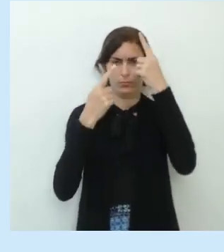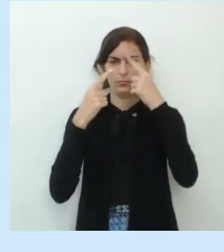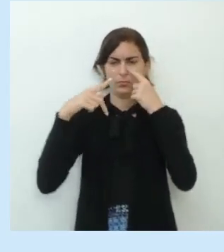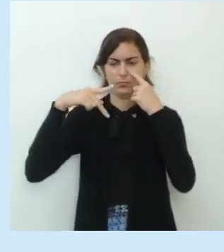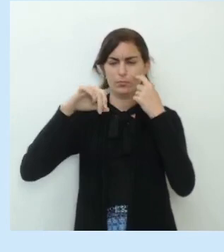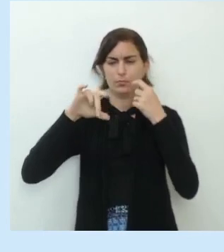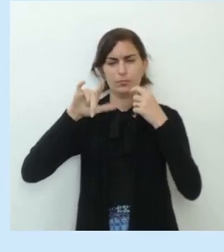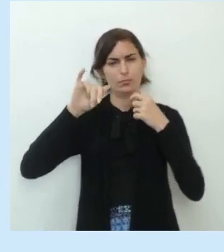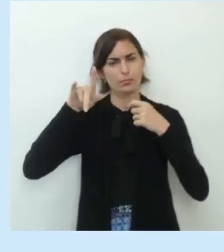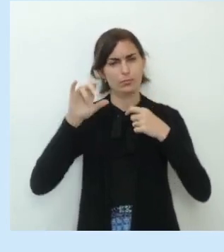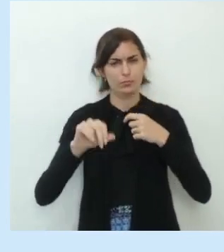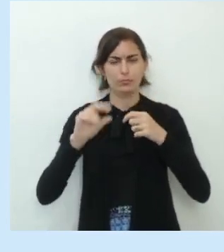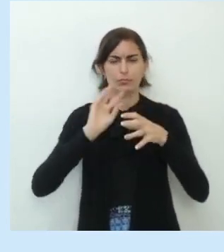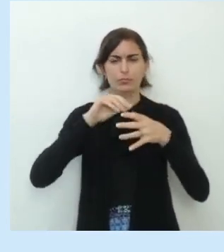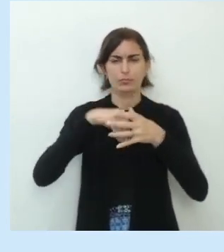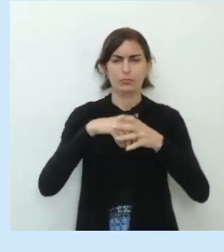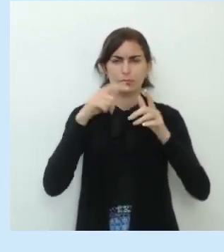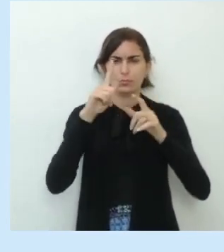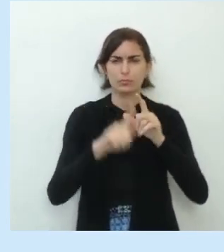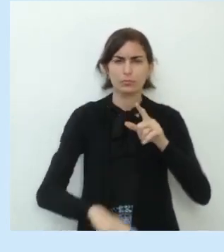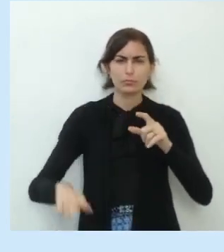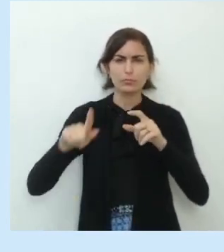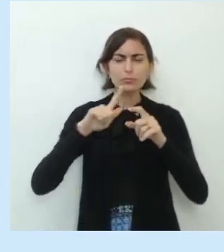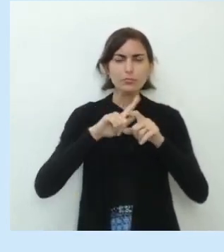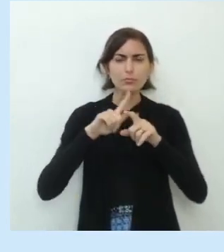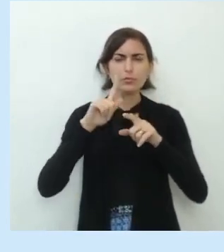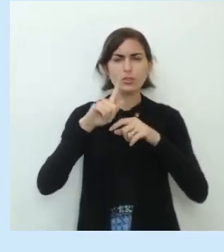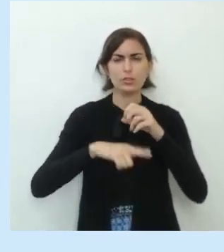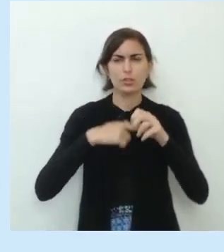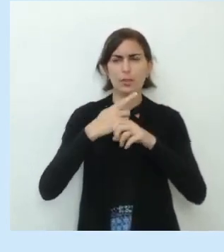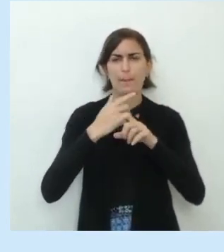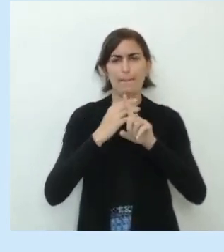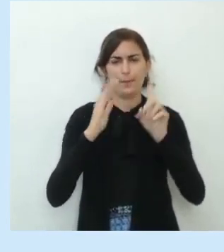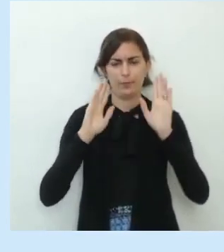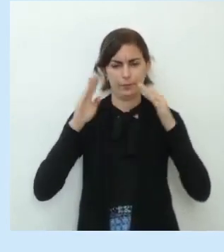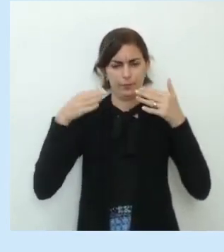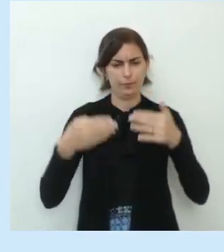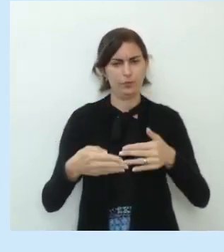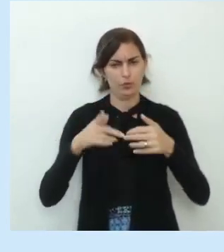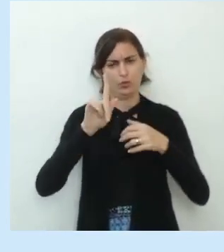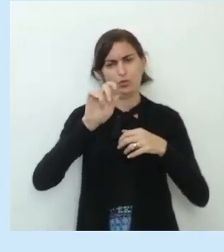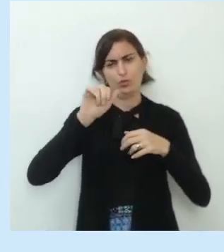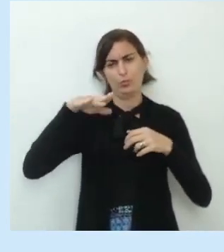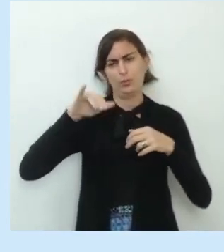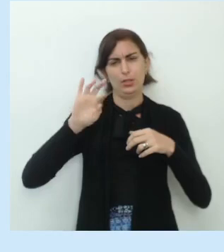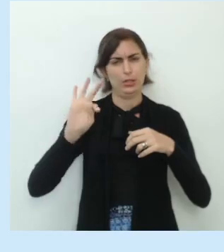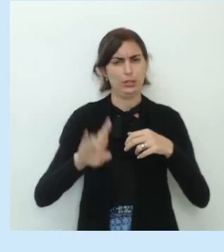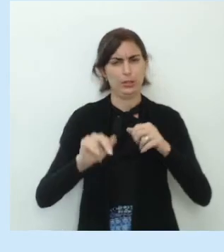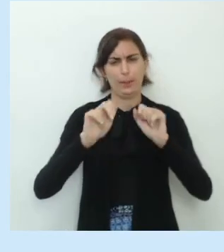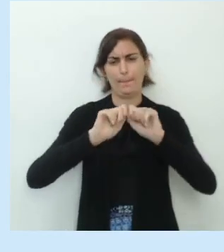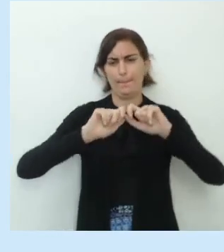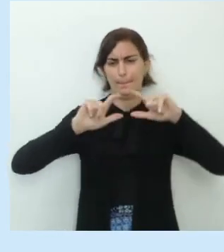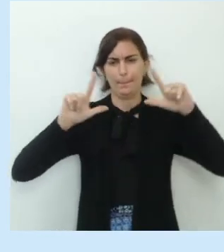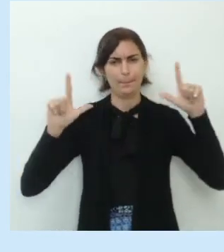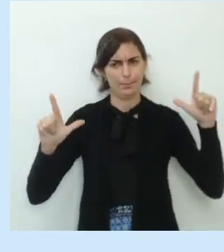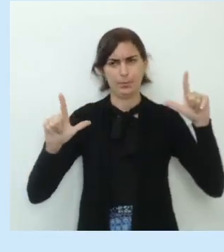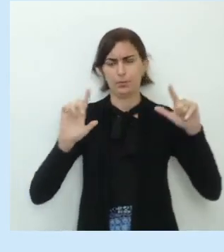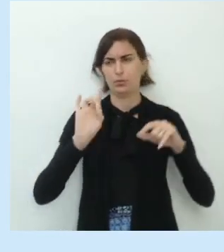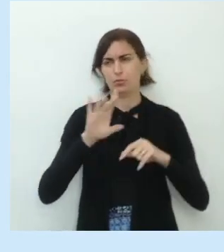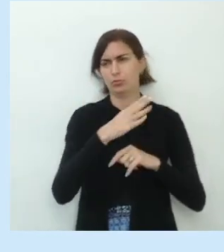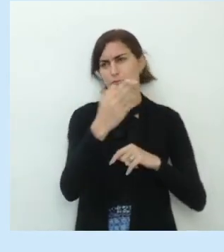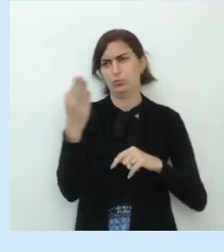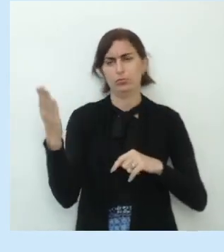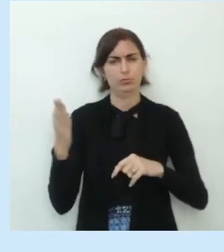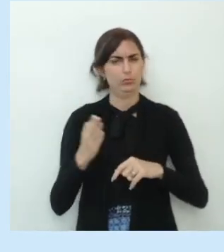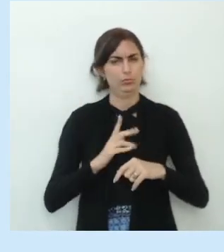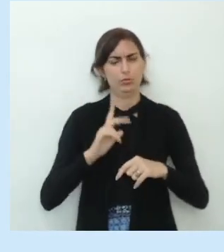polígono dentro da geometria mais voltada para a geometria plana. Só que aí, nesse